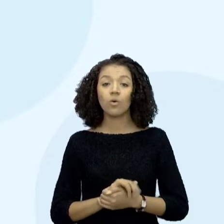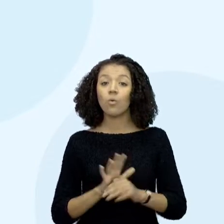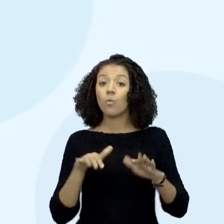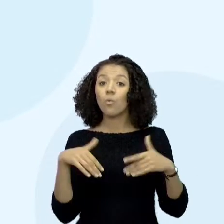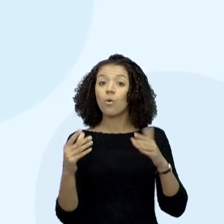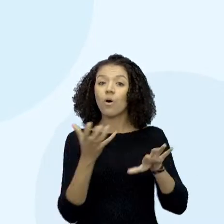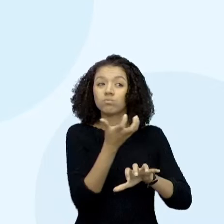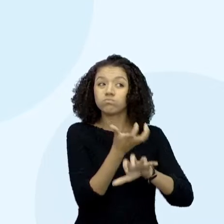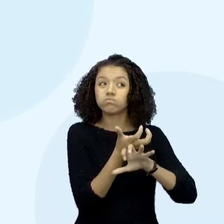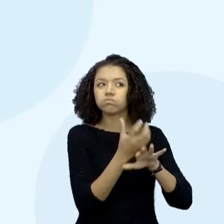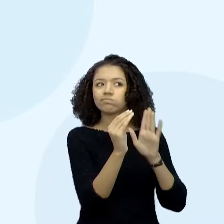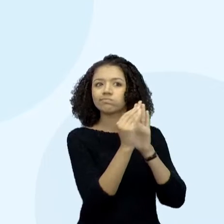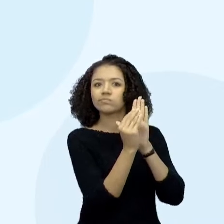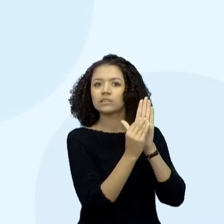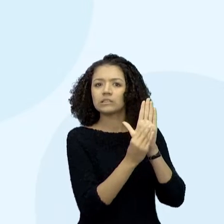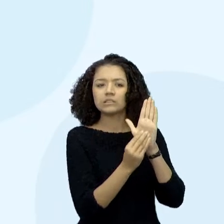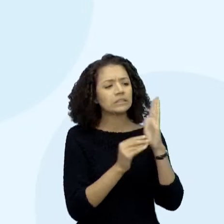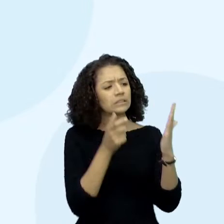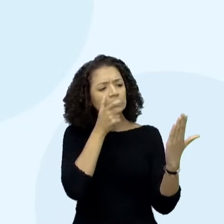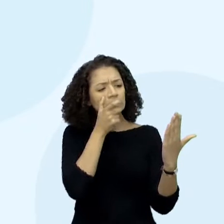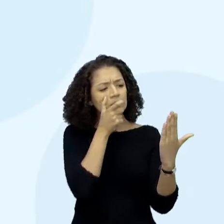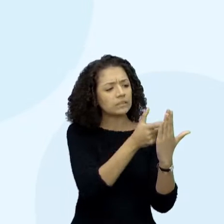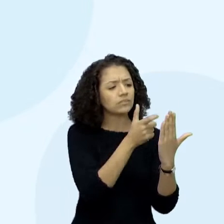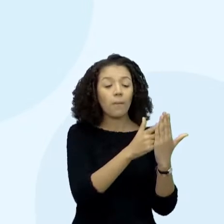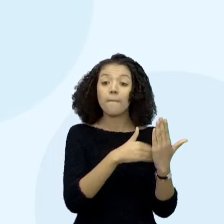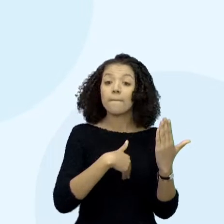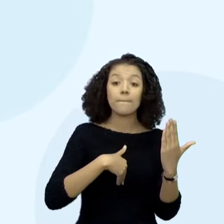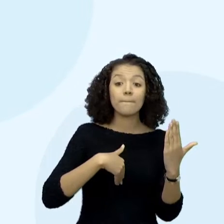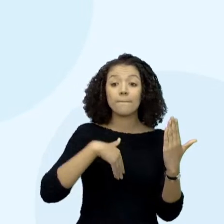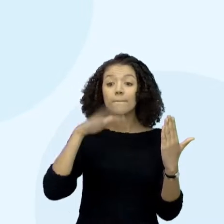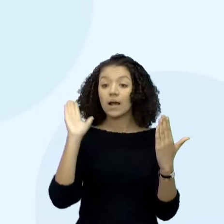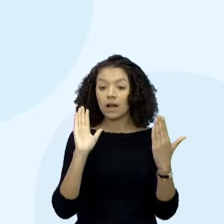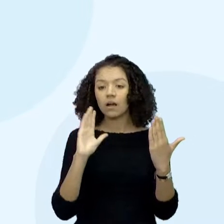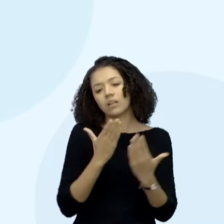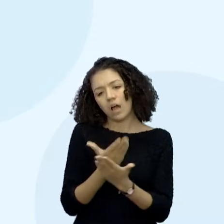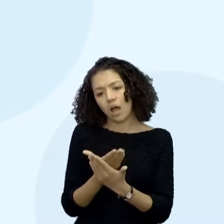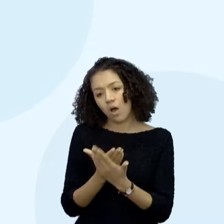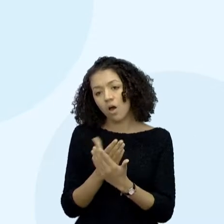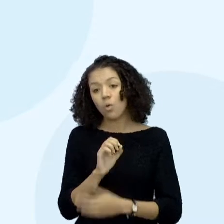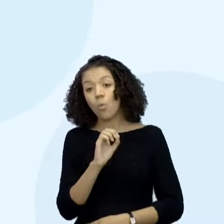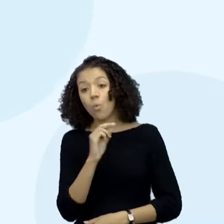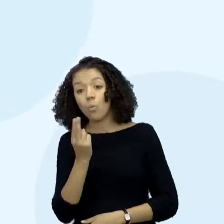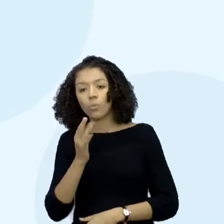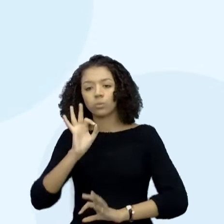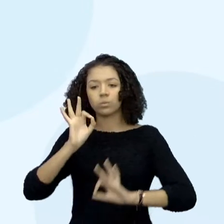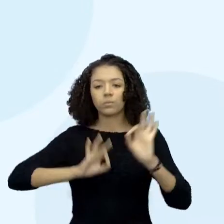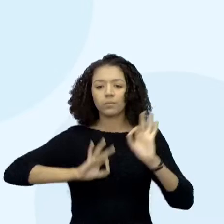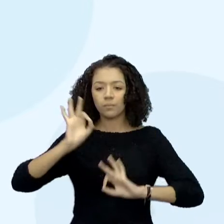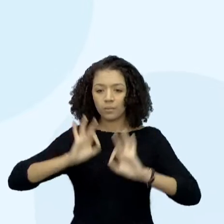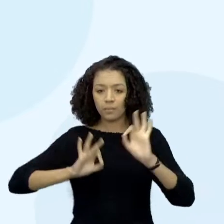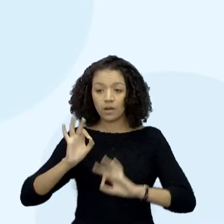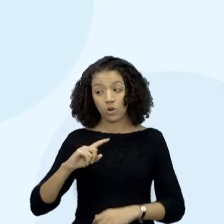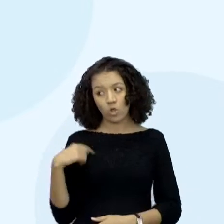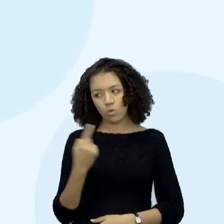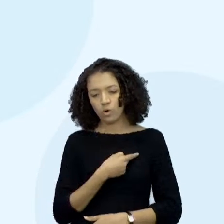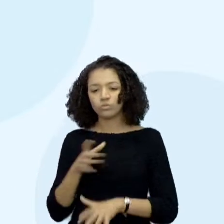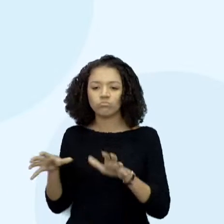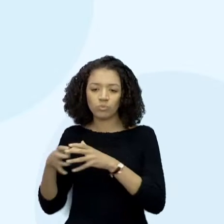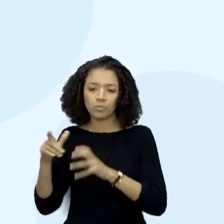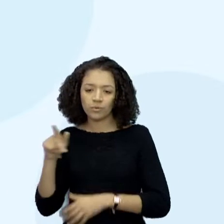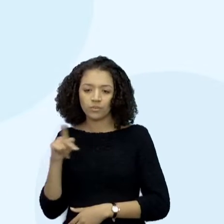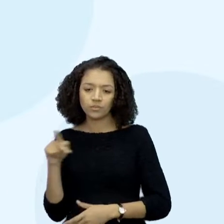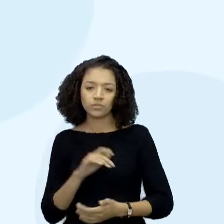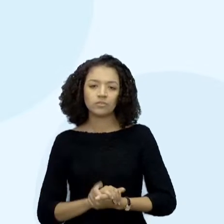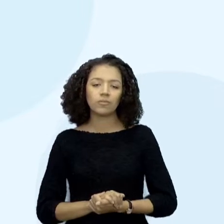conteúdos que mais lhe chamaram a atenção durante as aulas, né, ou em sua preparação, né, no caso da gente que é professor? E a nossa